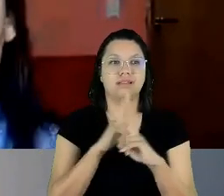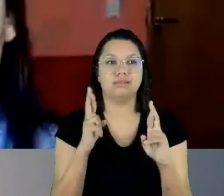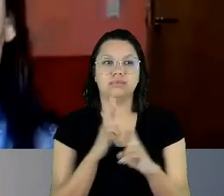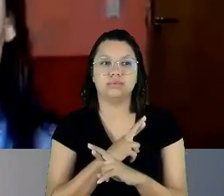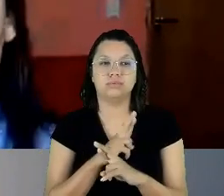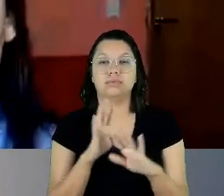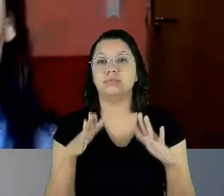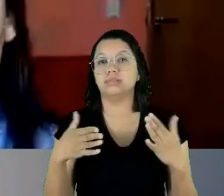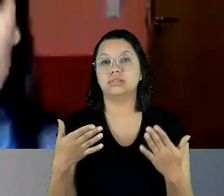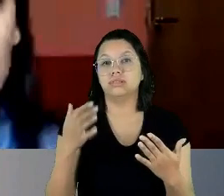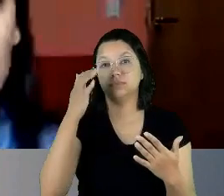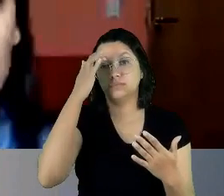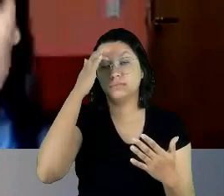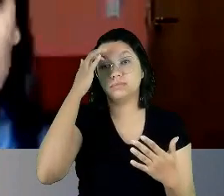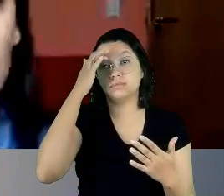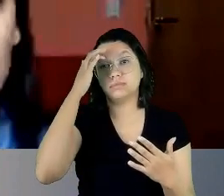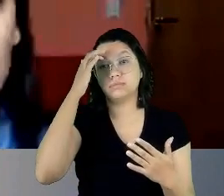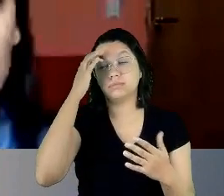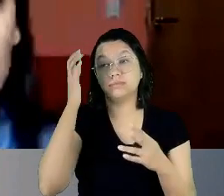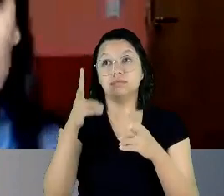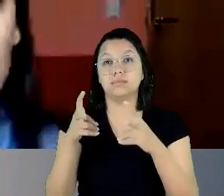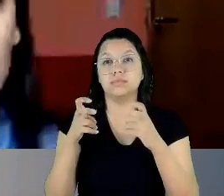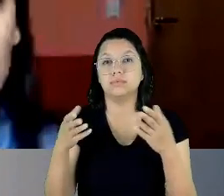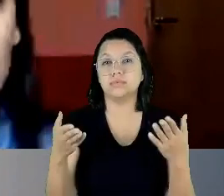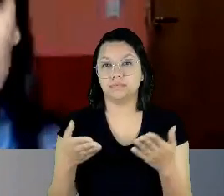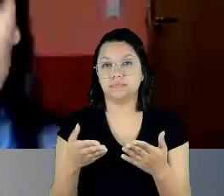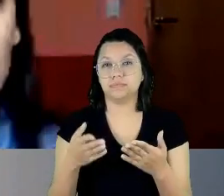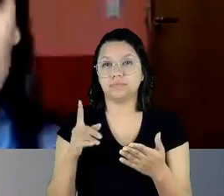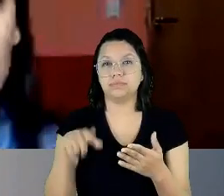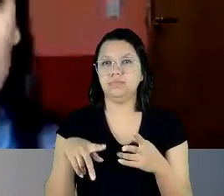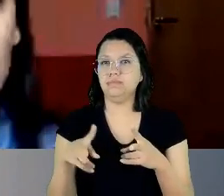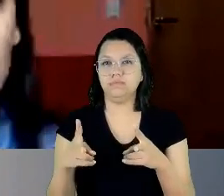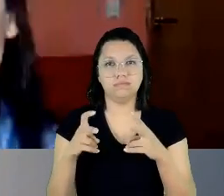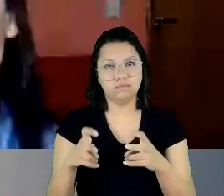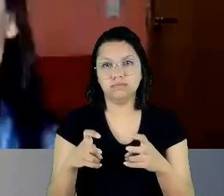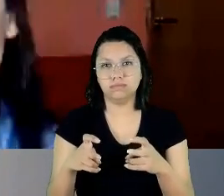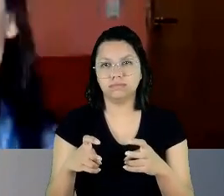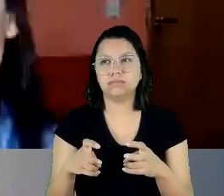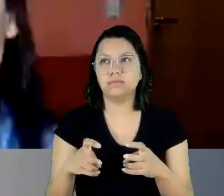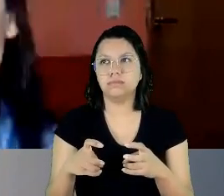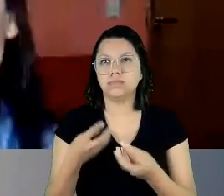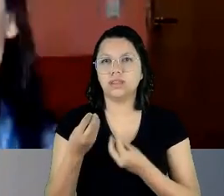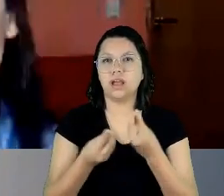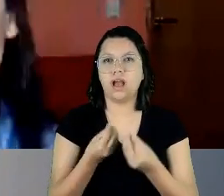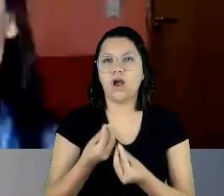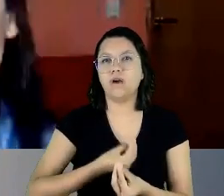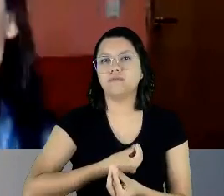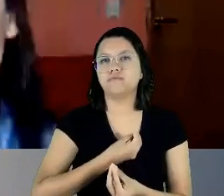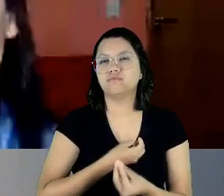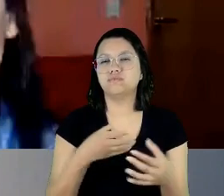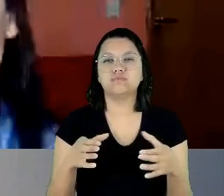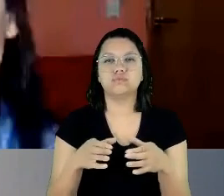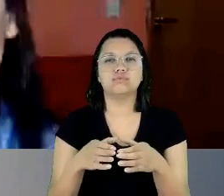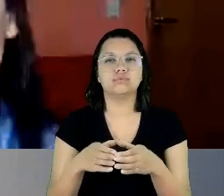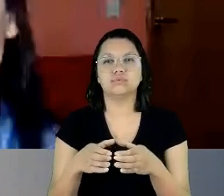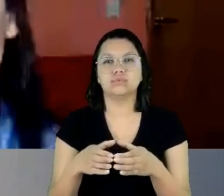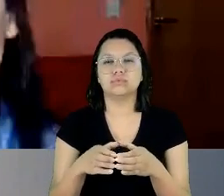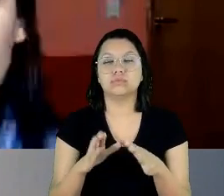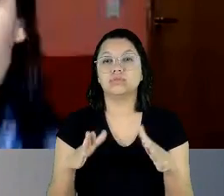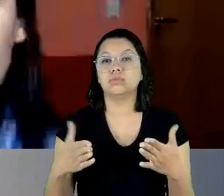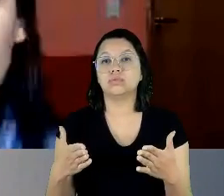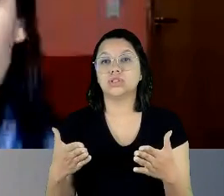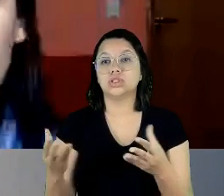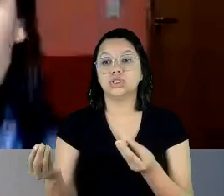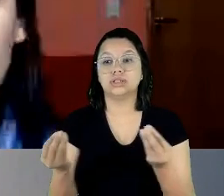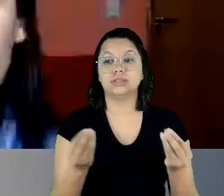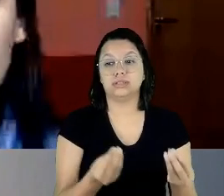interações. Então, considerar isso é considerar a forma como a gente vive em coletivo, né? E quando